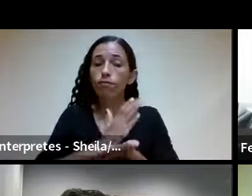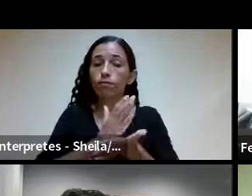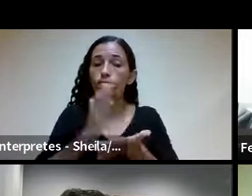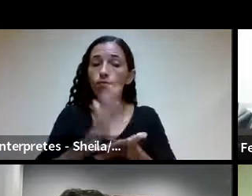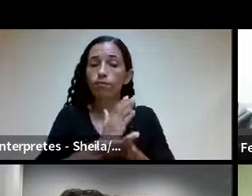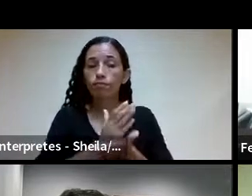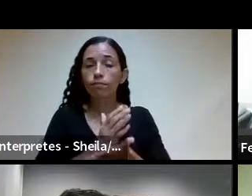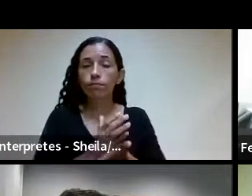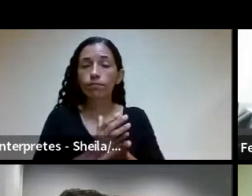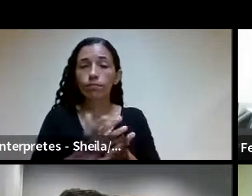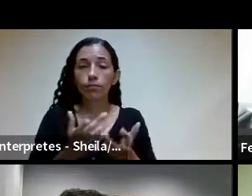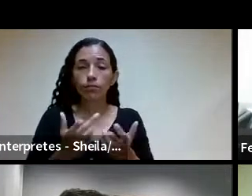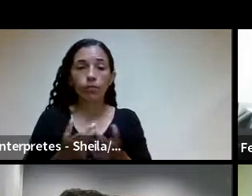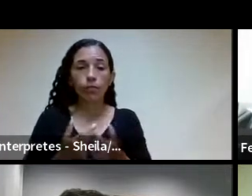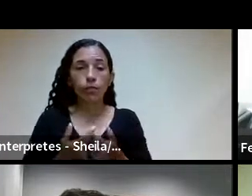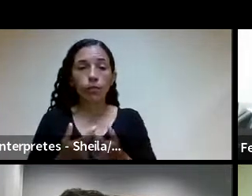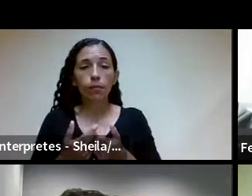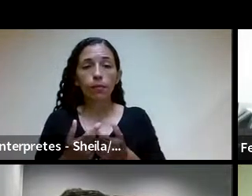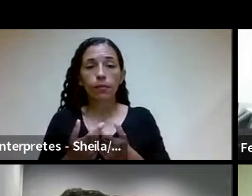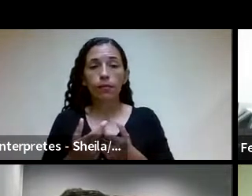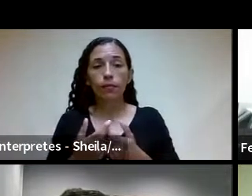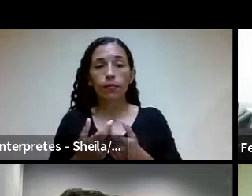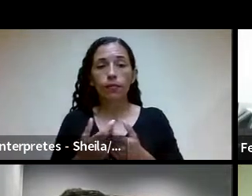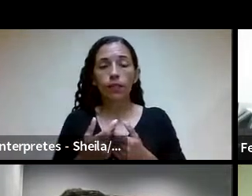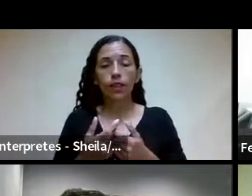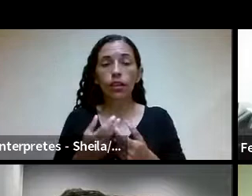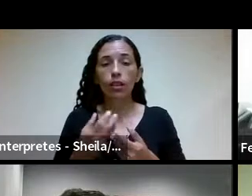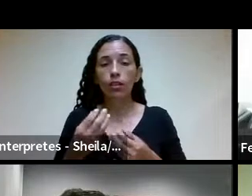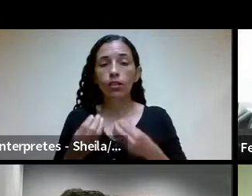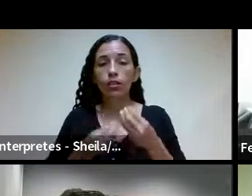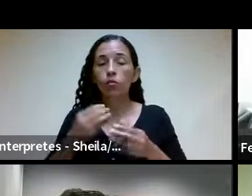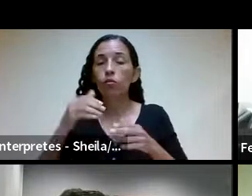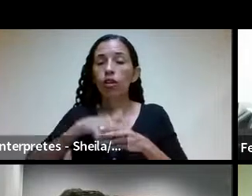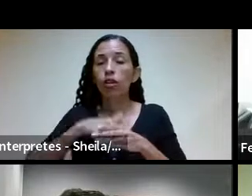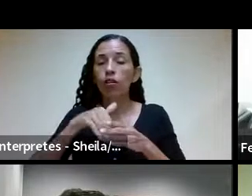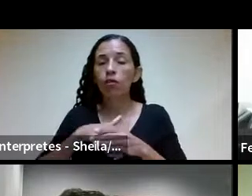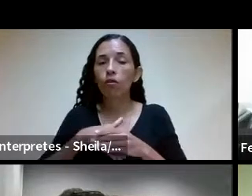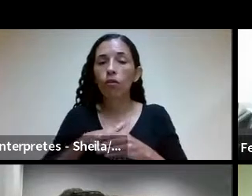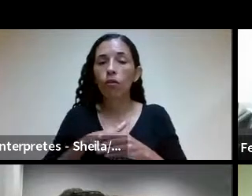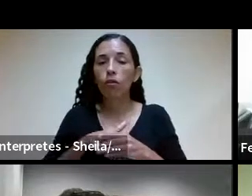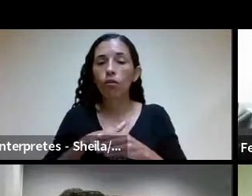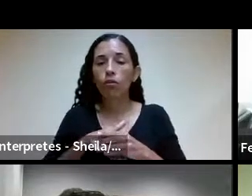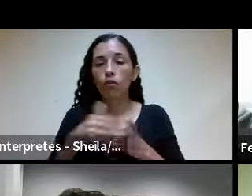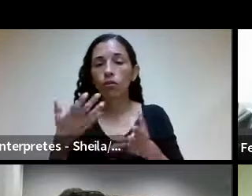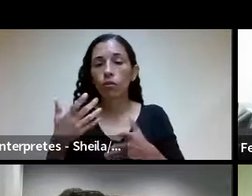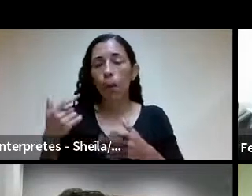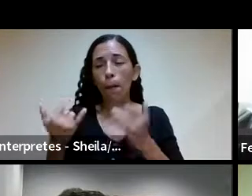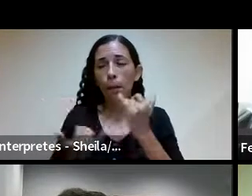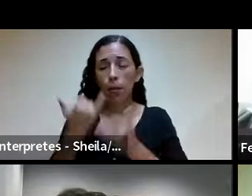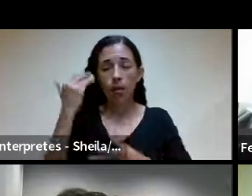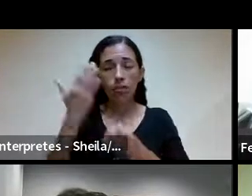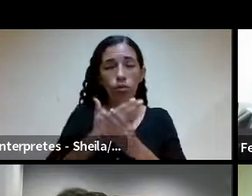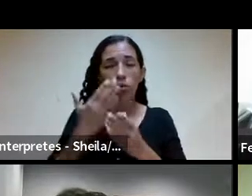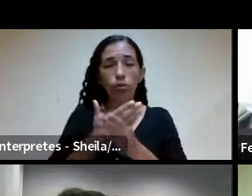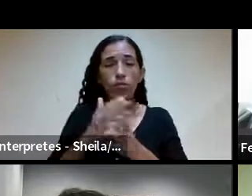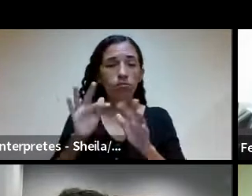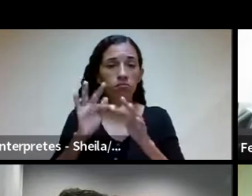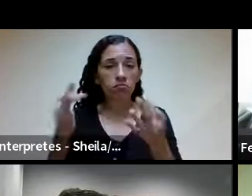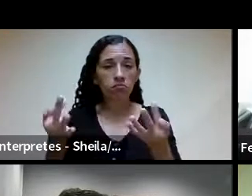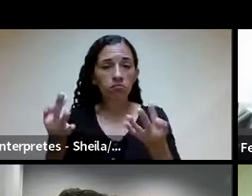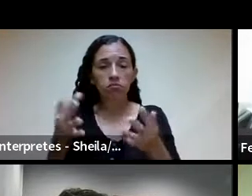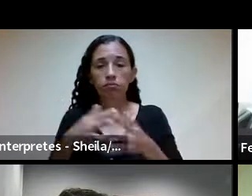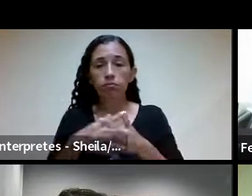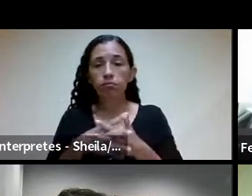senhor presidente. E é o breve voto, me parece uma questão singela, e eu voto nesses termos, senhor